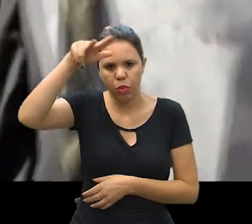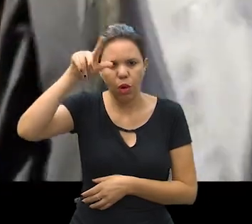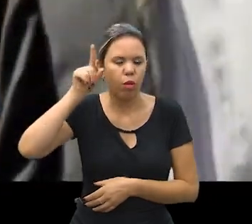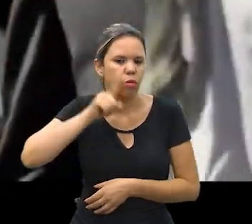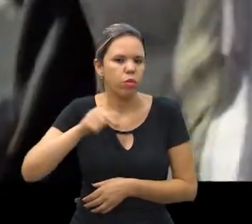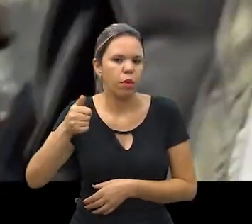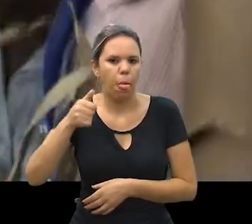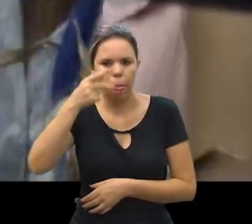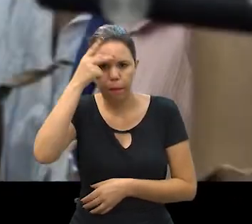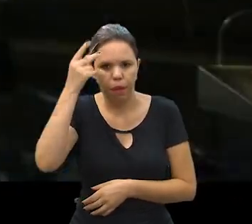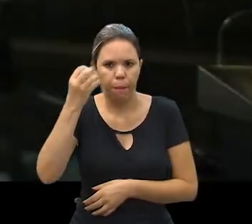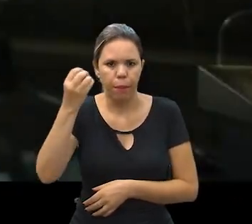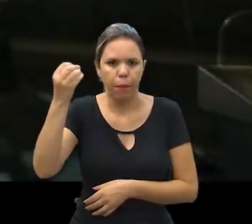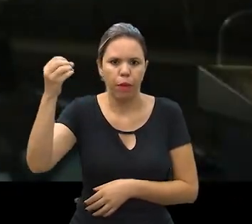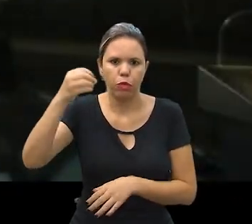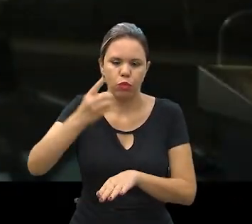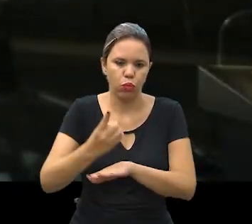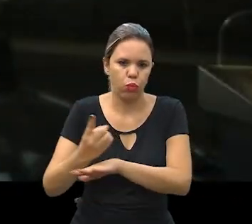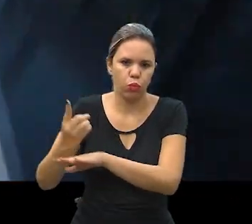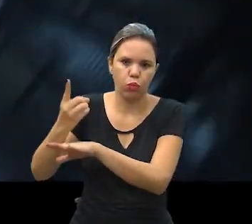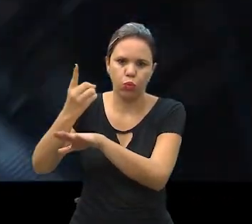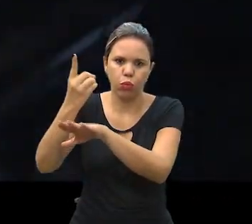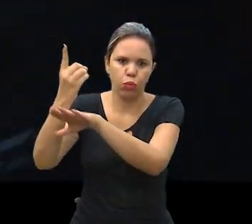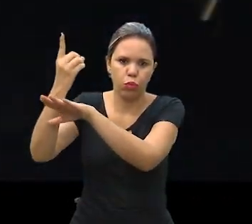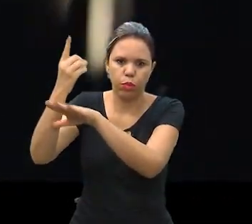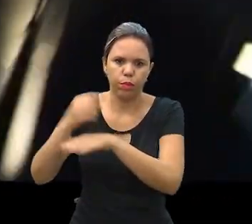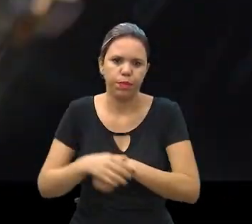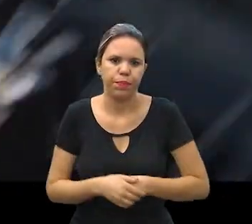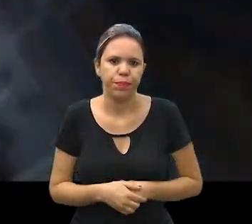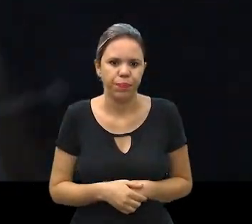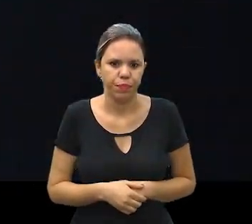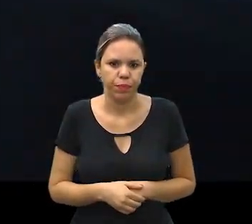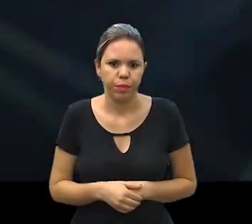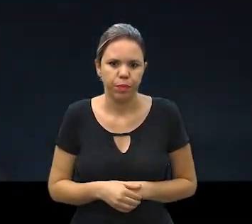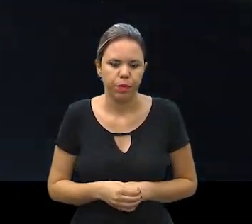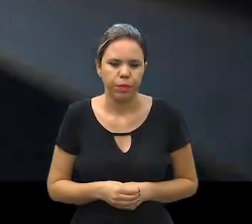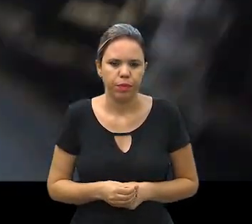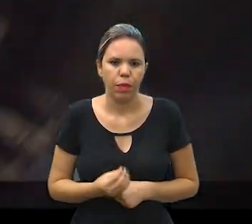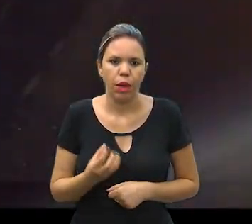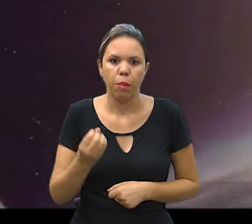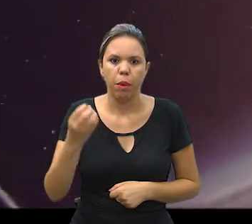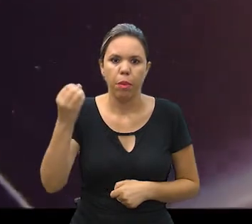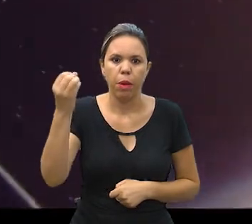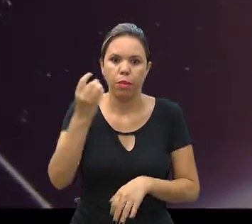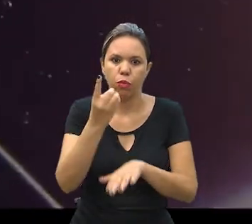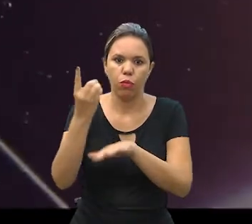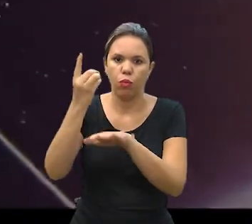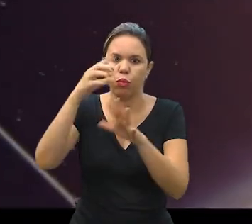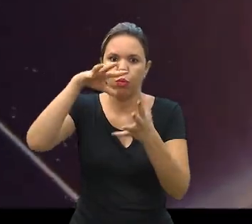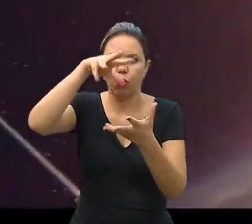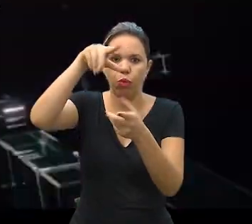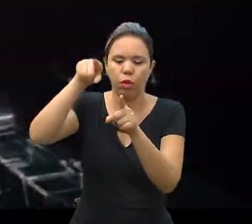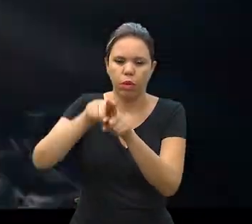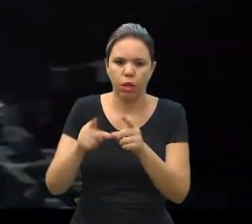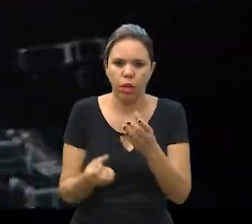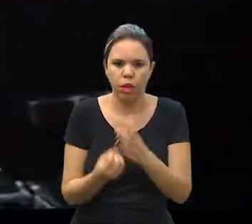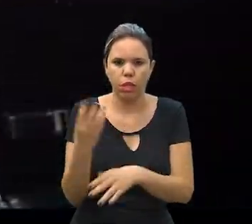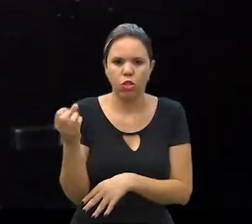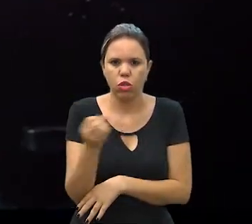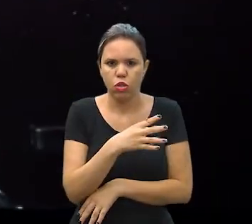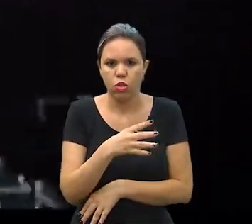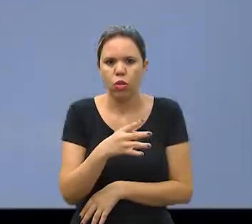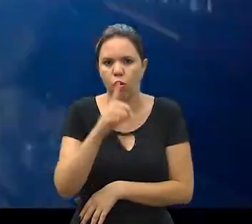conta a história dos primeiros viajantes ao espaço. Tá lá na Disney Plus. Por falar em viagem ao espaço, tem a estreia